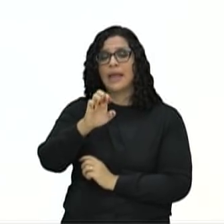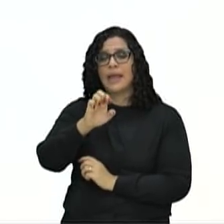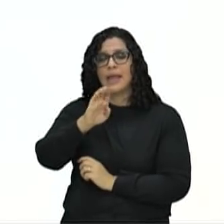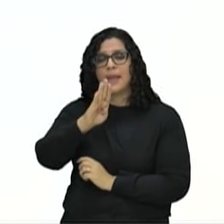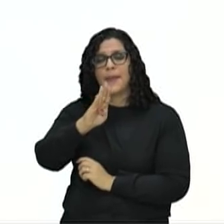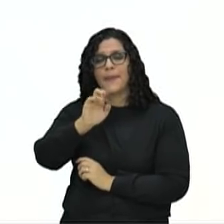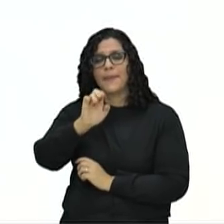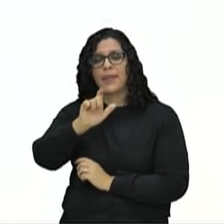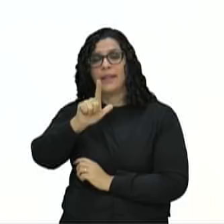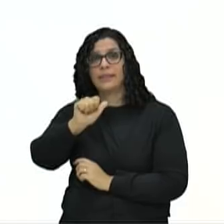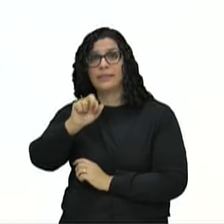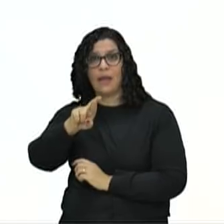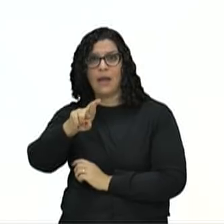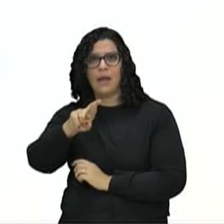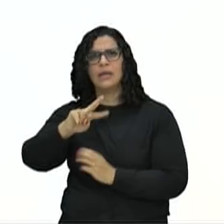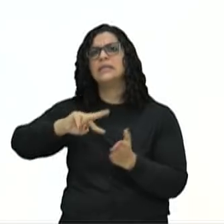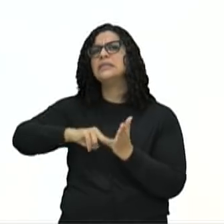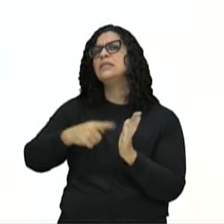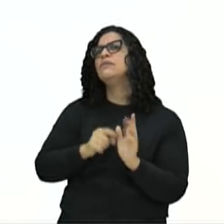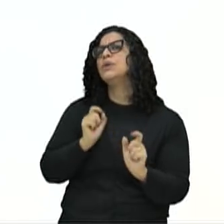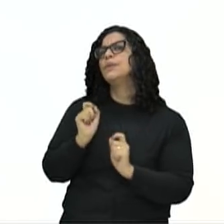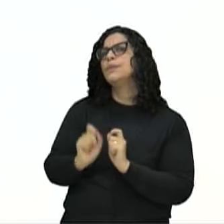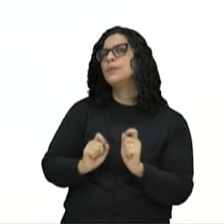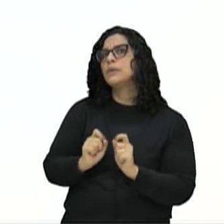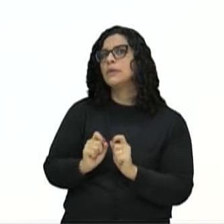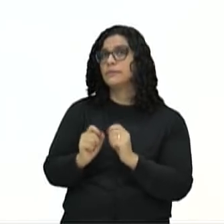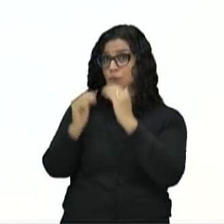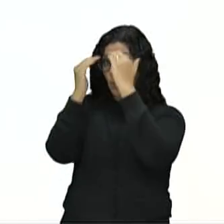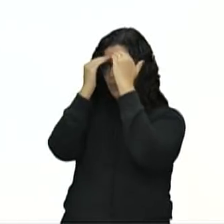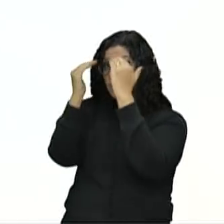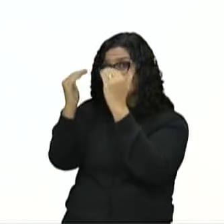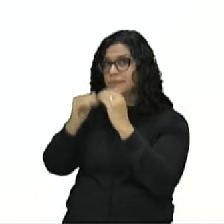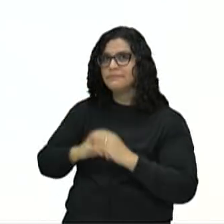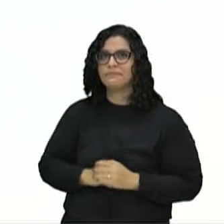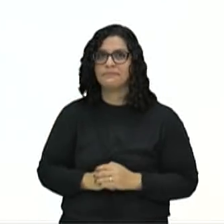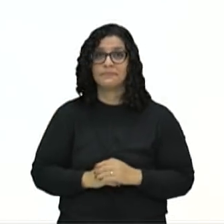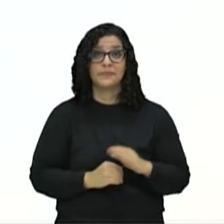rebelar é sinônimo de obedecer,